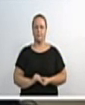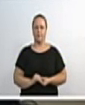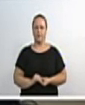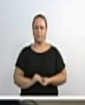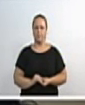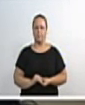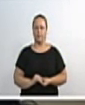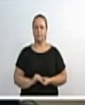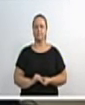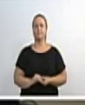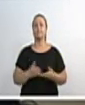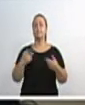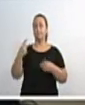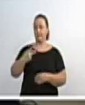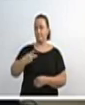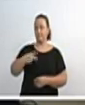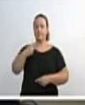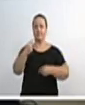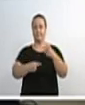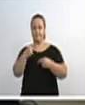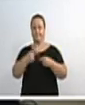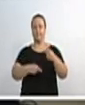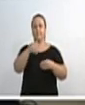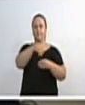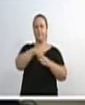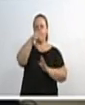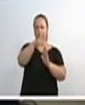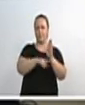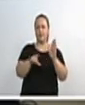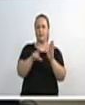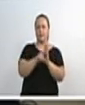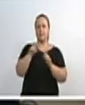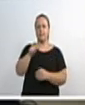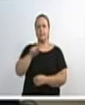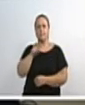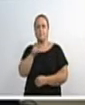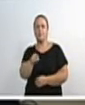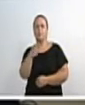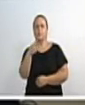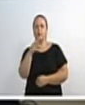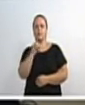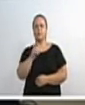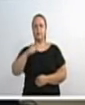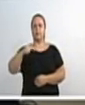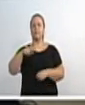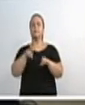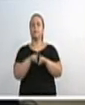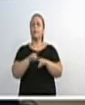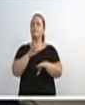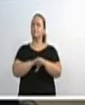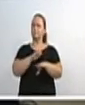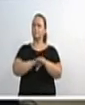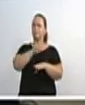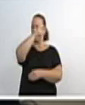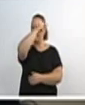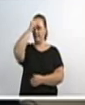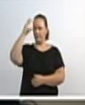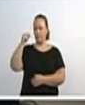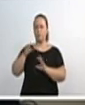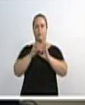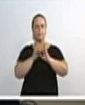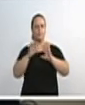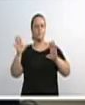Em segunda discussão e votação, projeto de lei 7.307, também de autoria do Executivo, que autoriza a abertura de